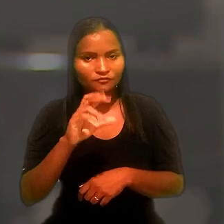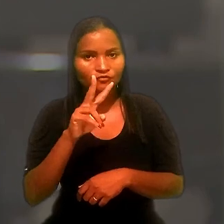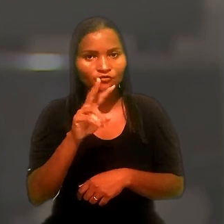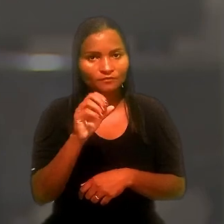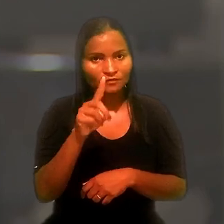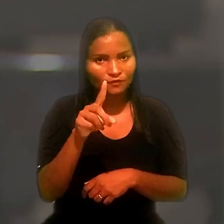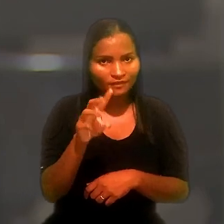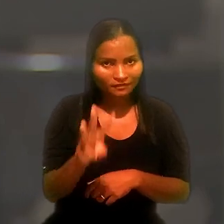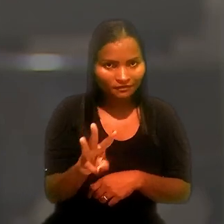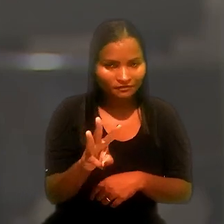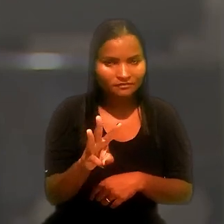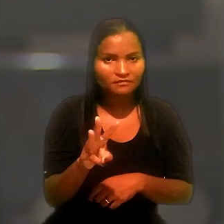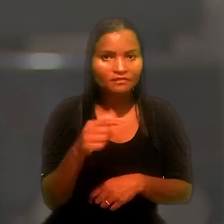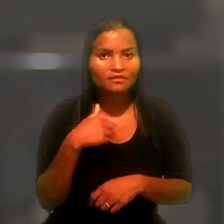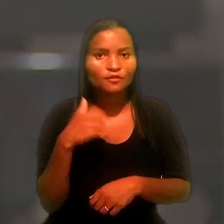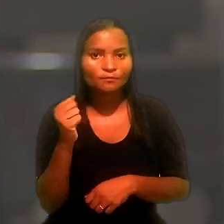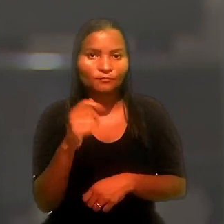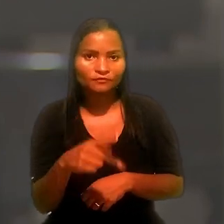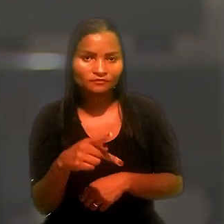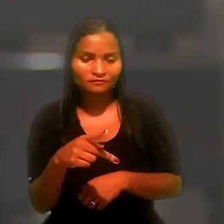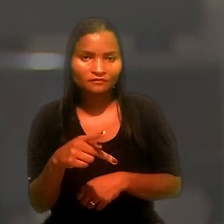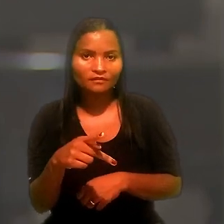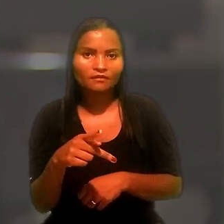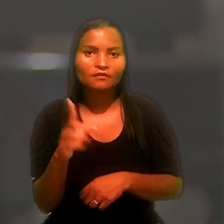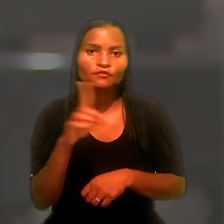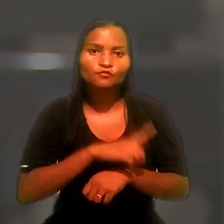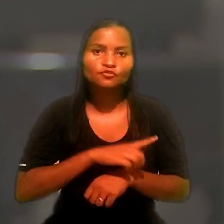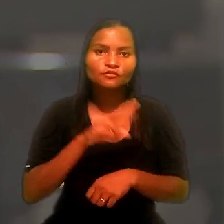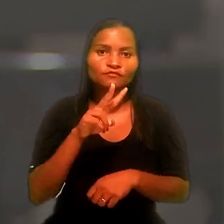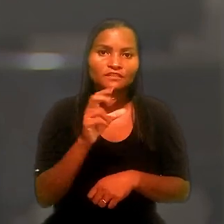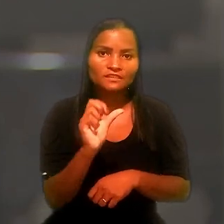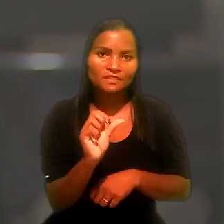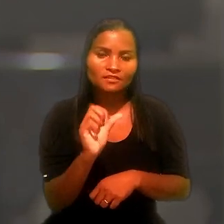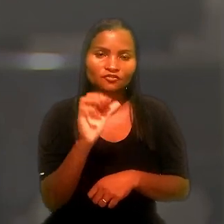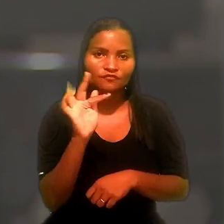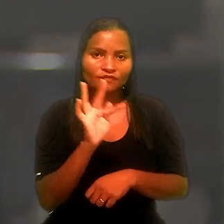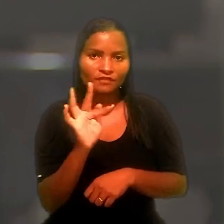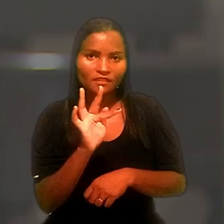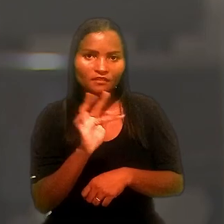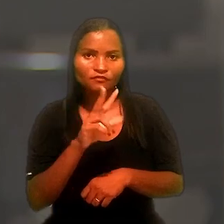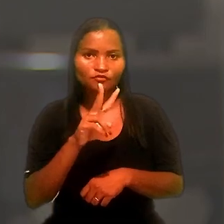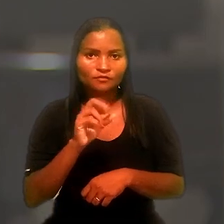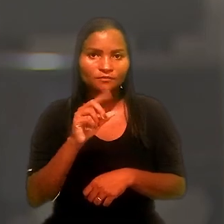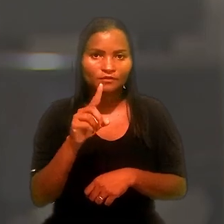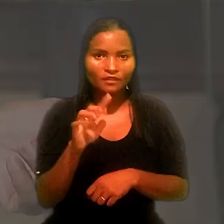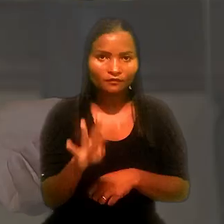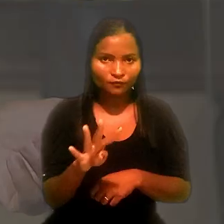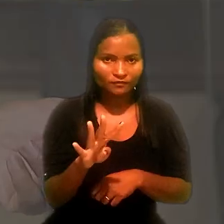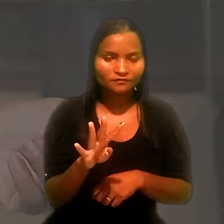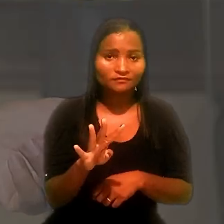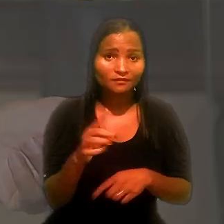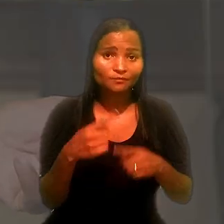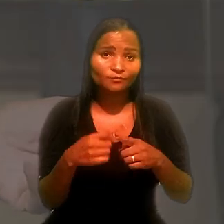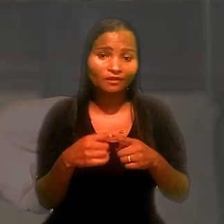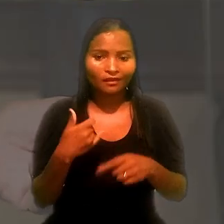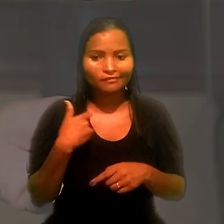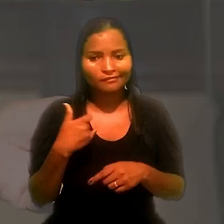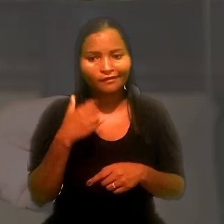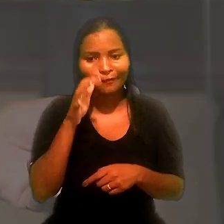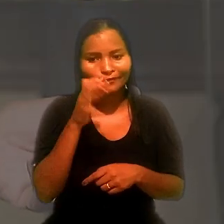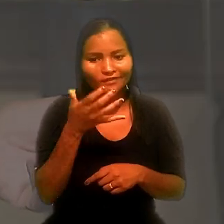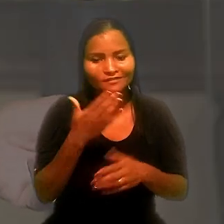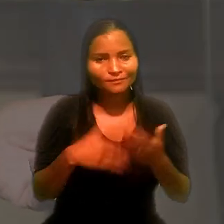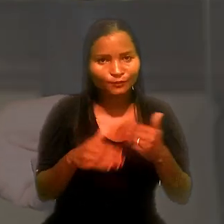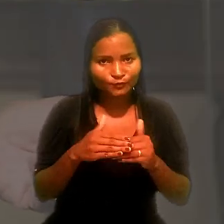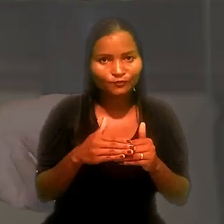de 2013, e aposentei-me no dia 26 de fevereiro de 2014, porque a idade corre para todo mundo.